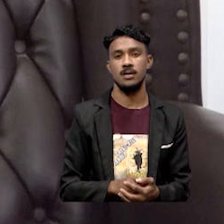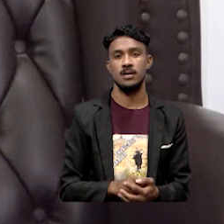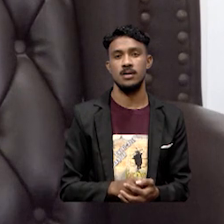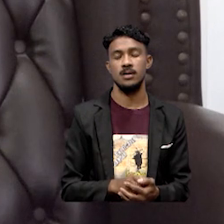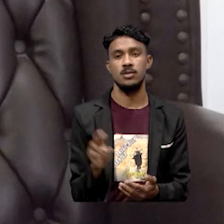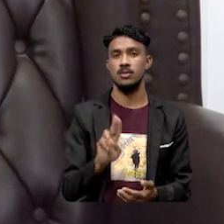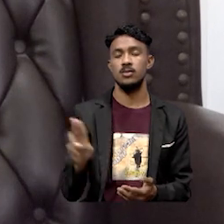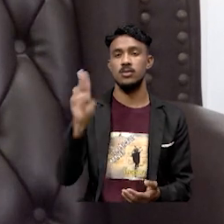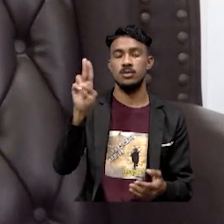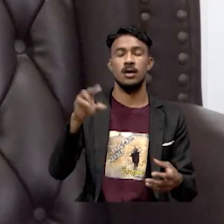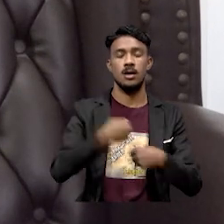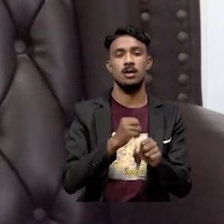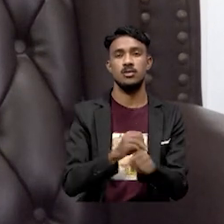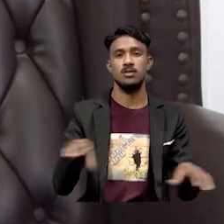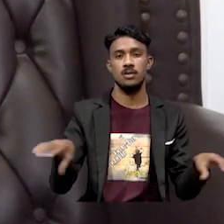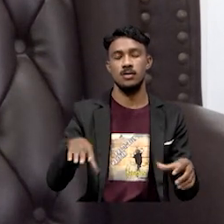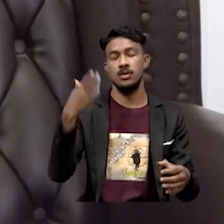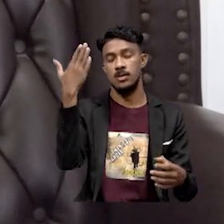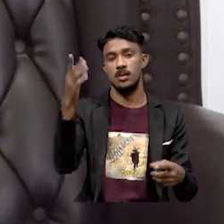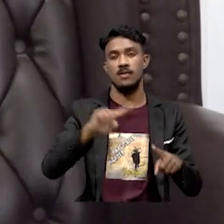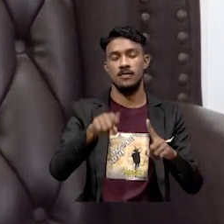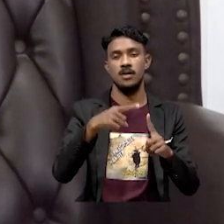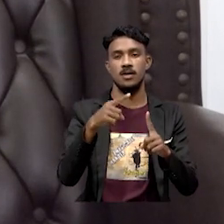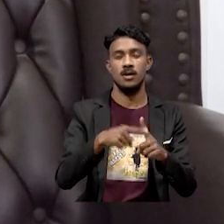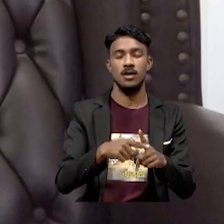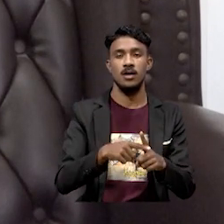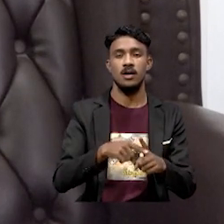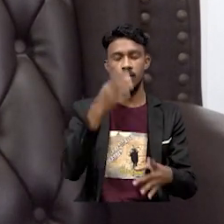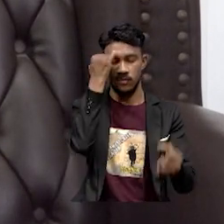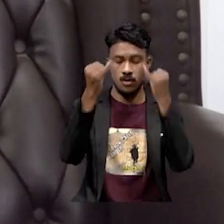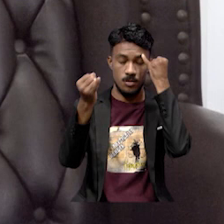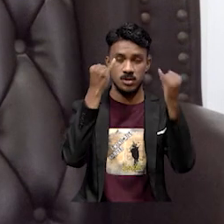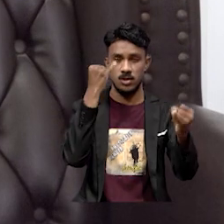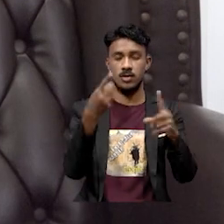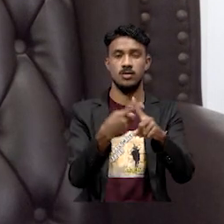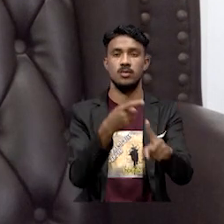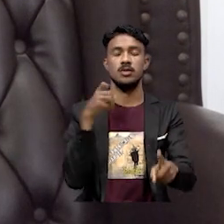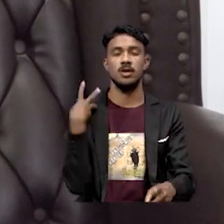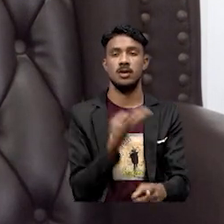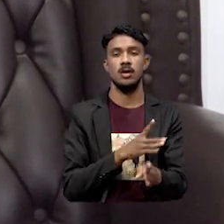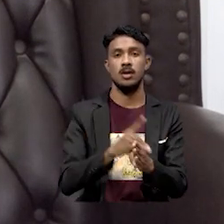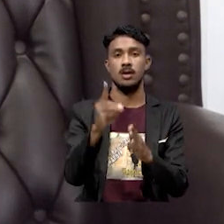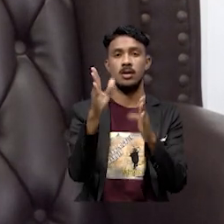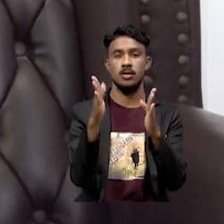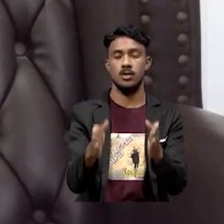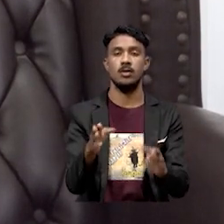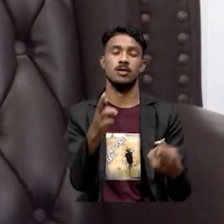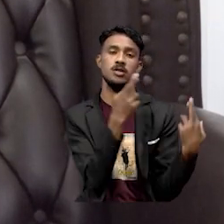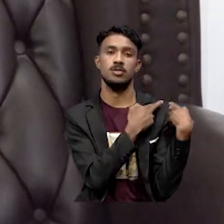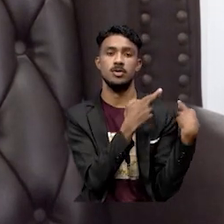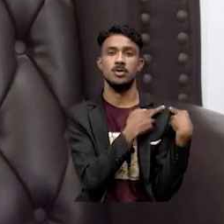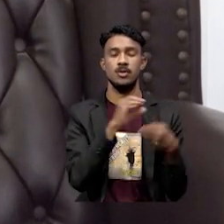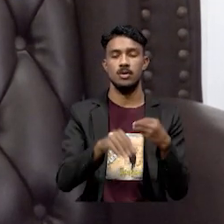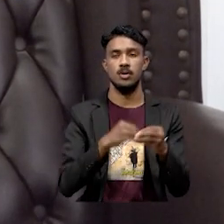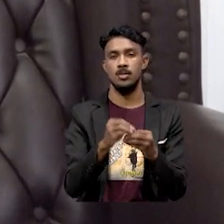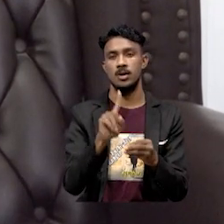maka halau servisu naba antau onhira conforme informasau usi ita ninia diretora naba ma responsabiliza bada ne